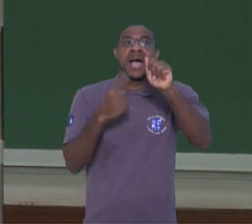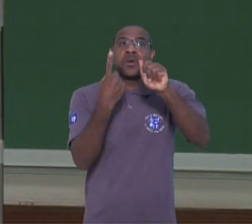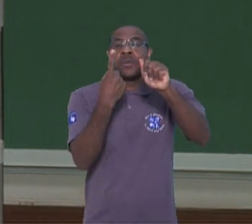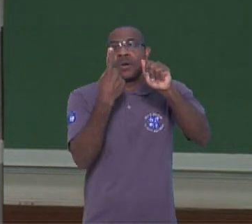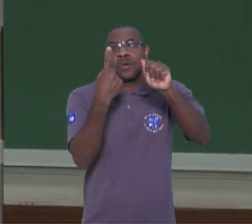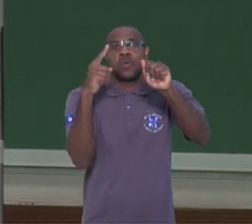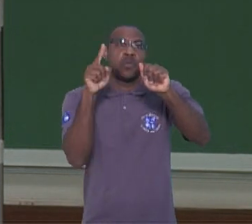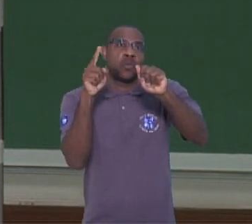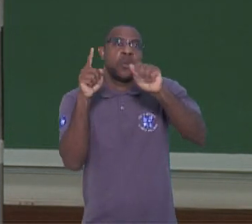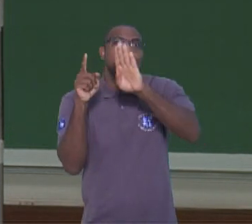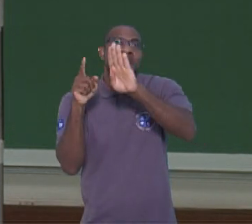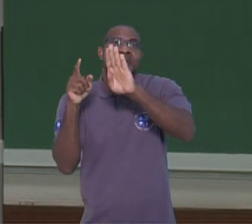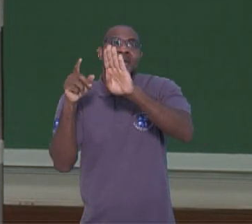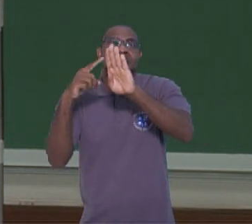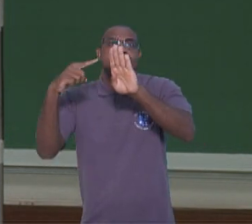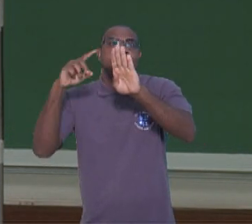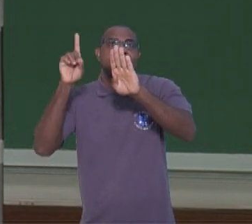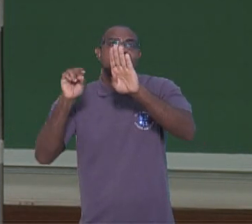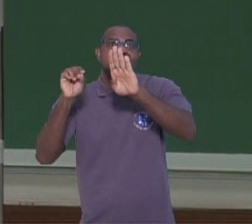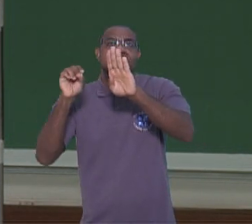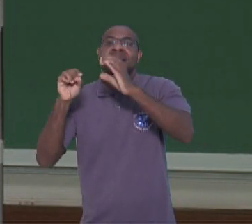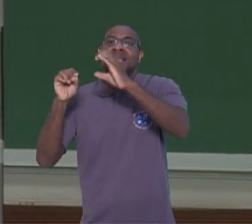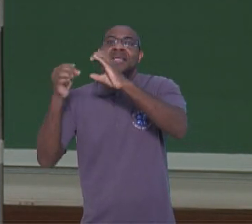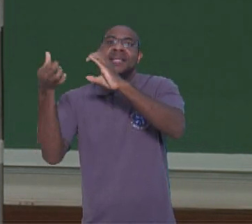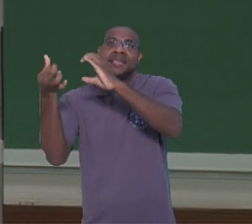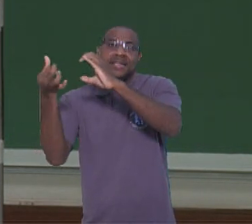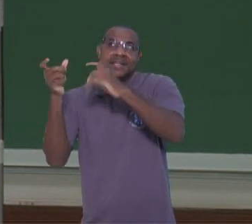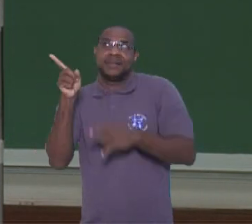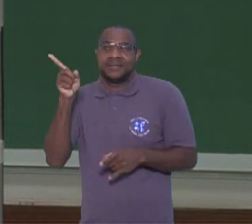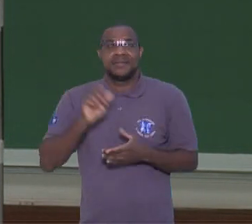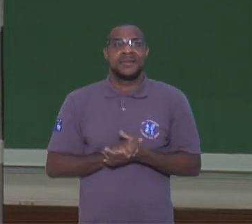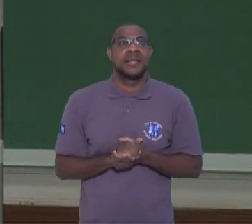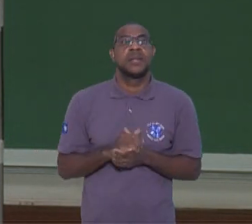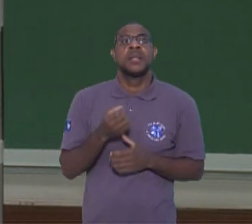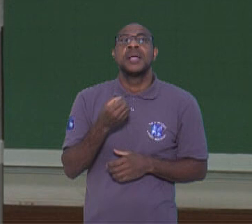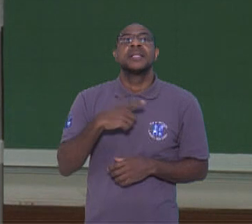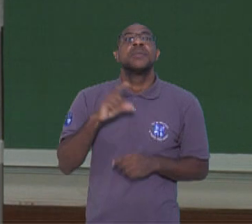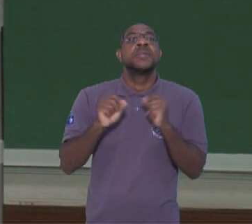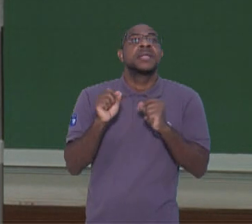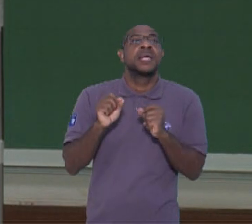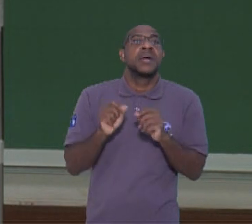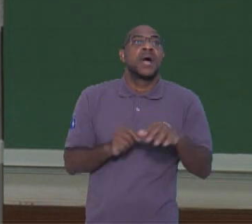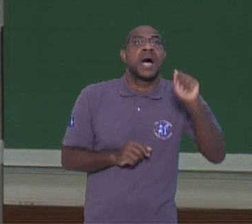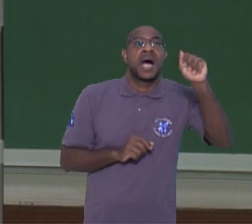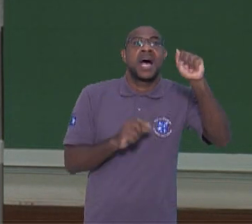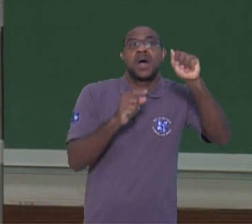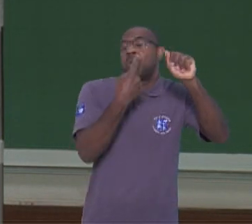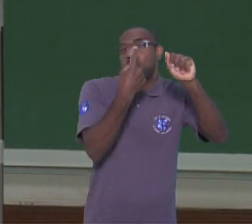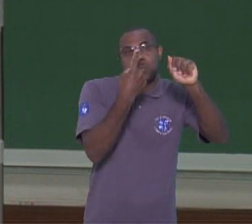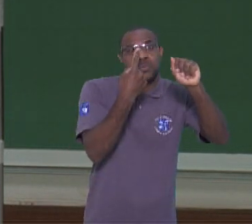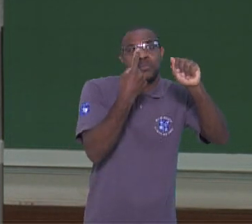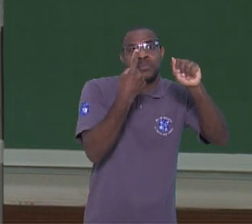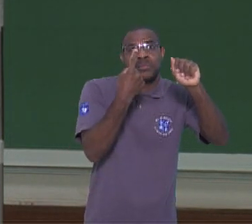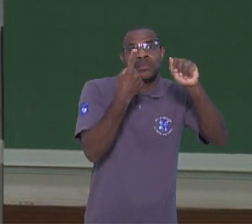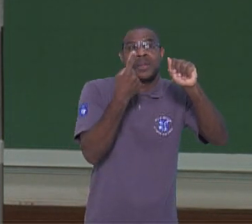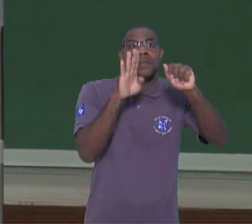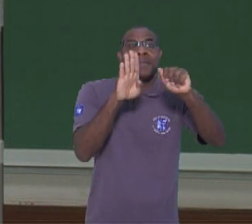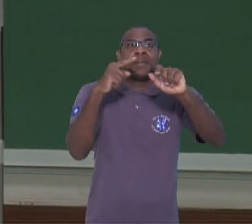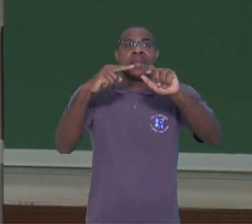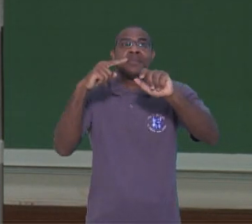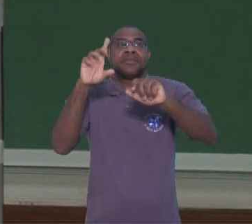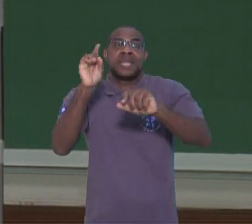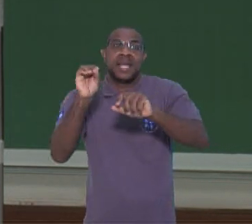igual a menos 10 e C igual a 6. Bom, o que nós temos? O A é 1, o B menos